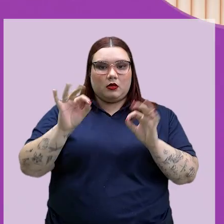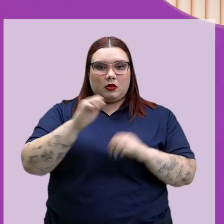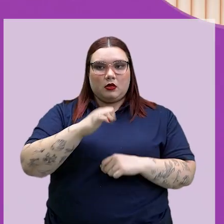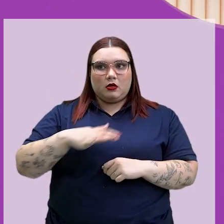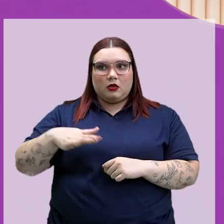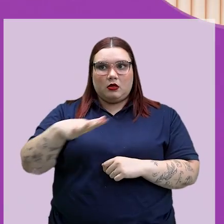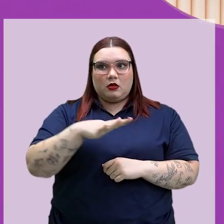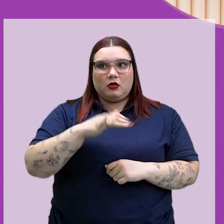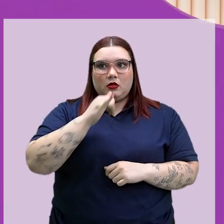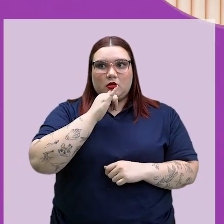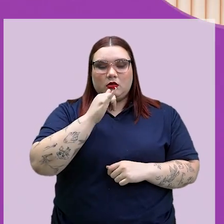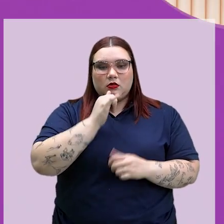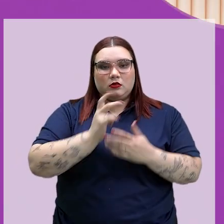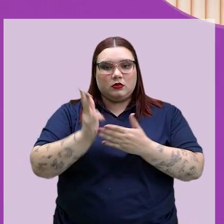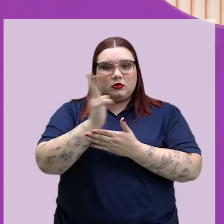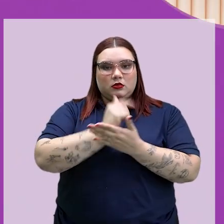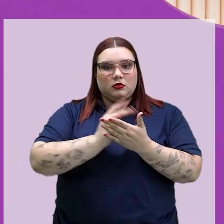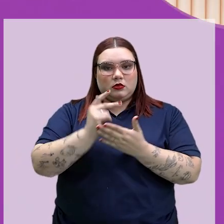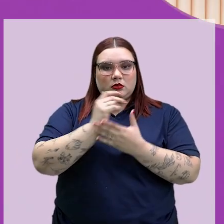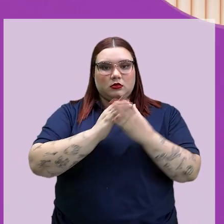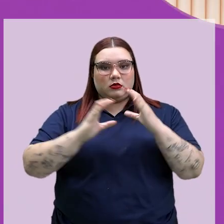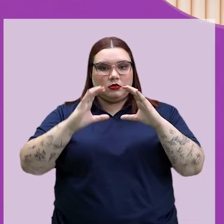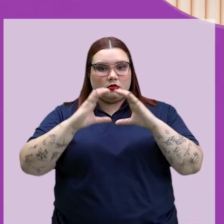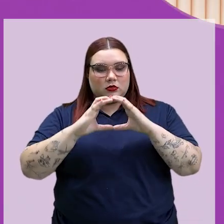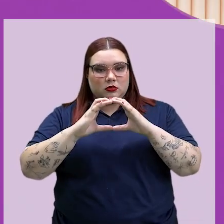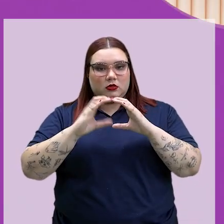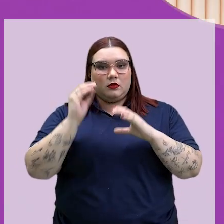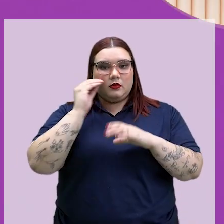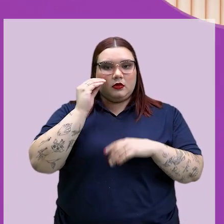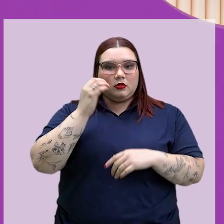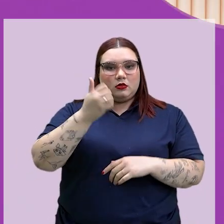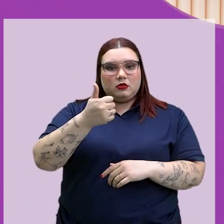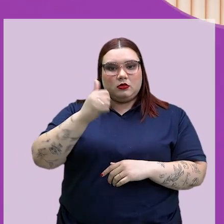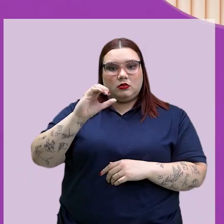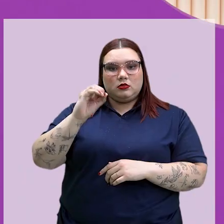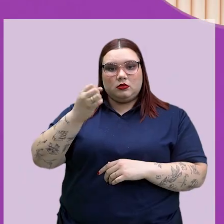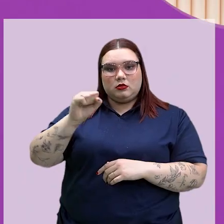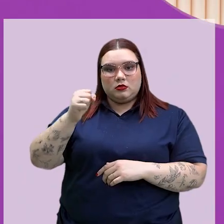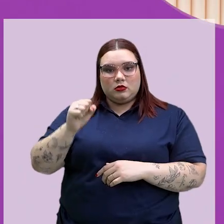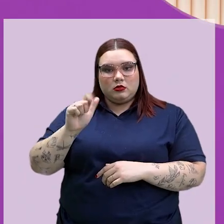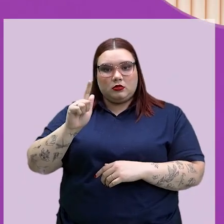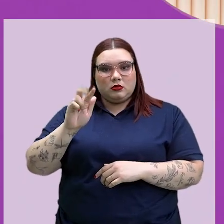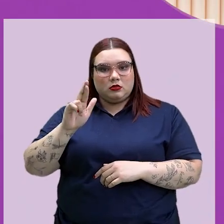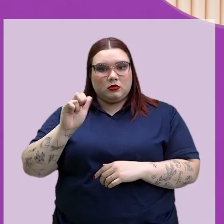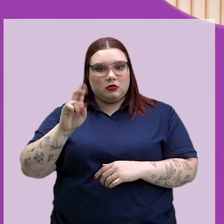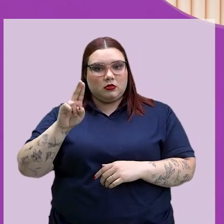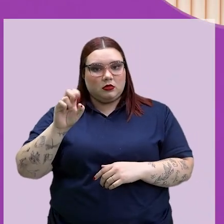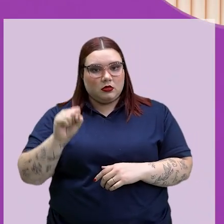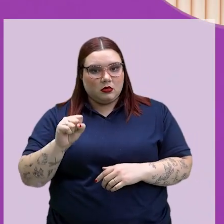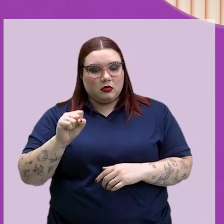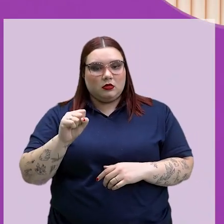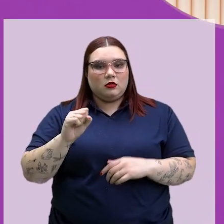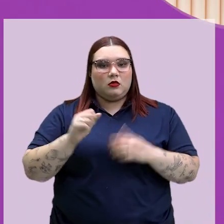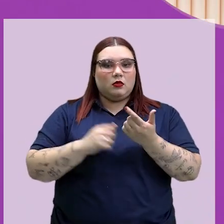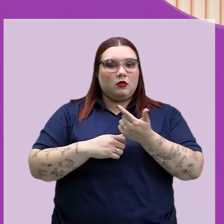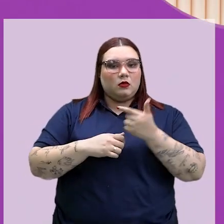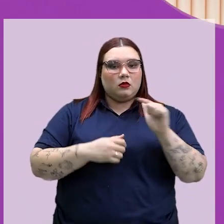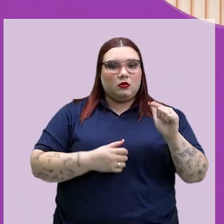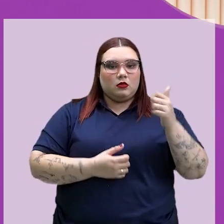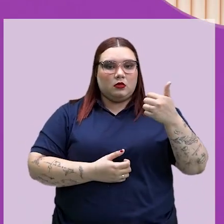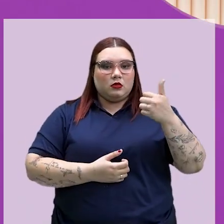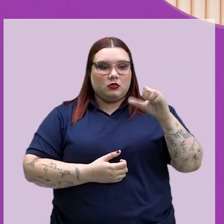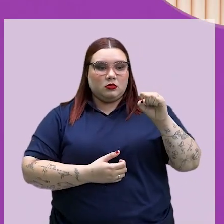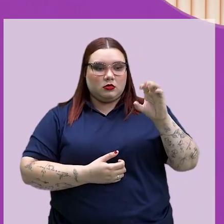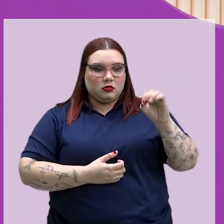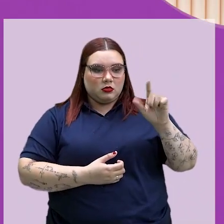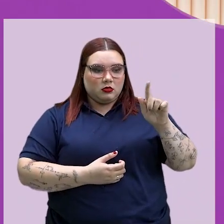vou pegar, desenhei o círculo, vou ver 108 graus, marco lá e puxo uma reta. O outro,